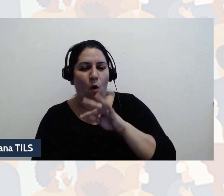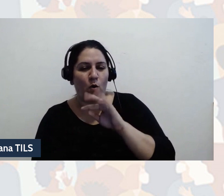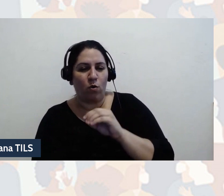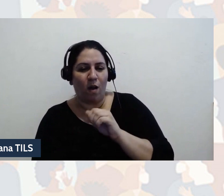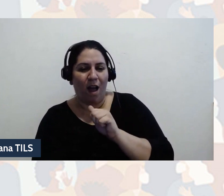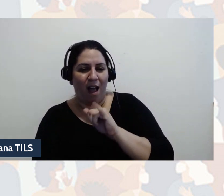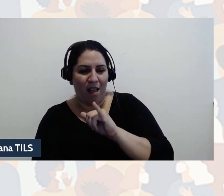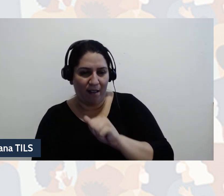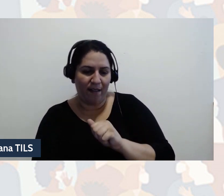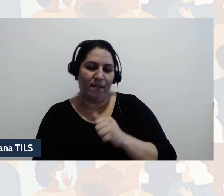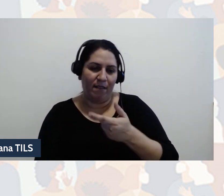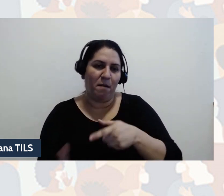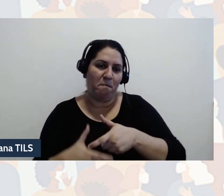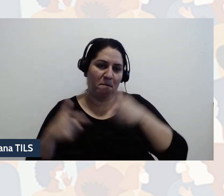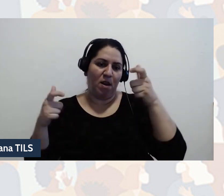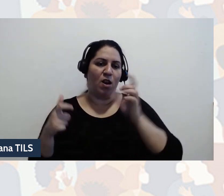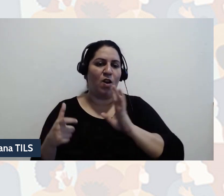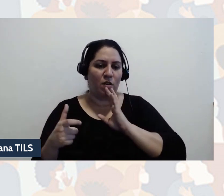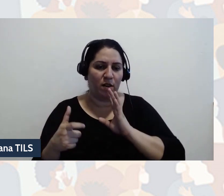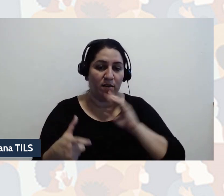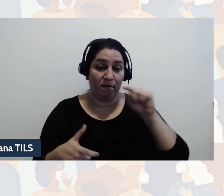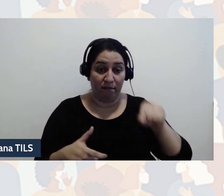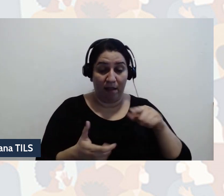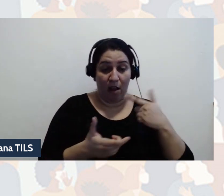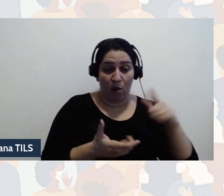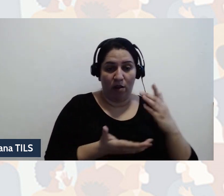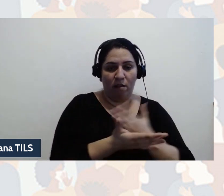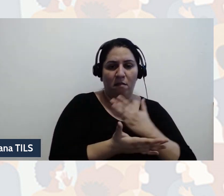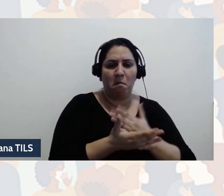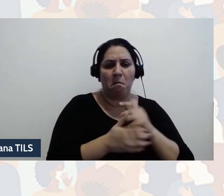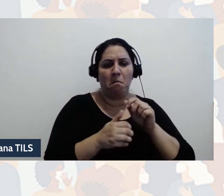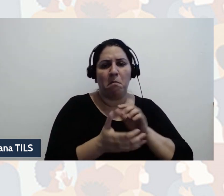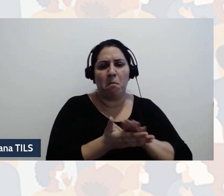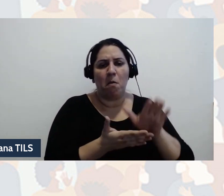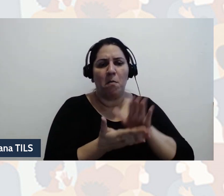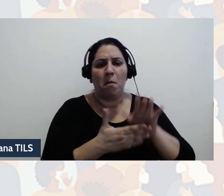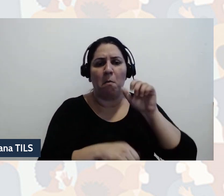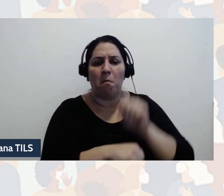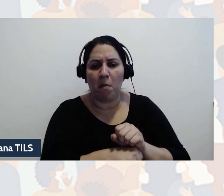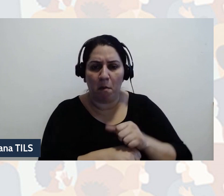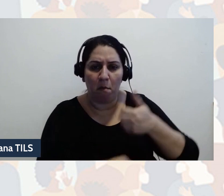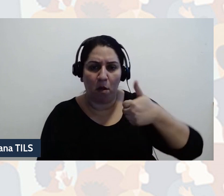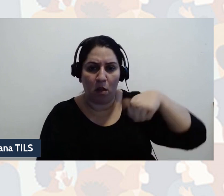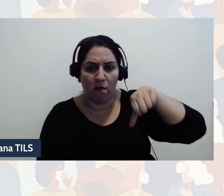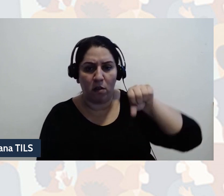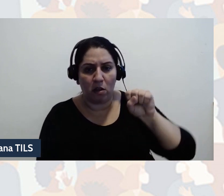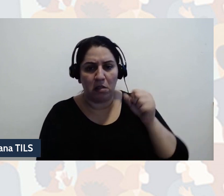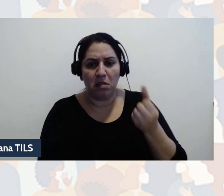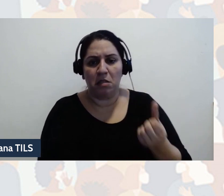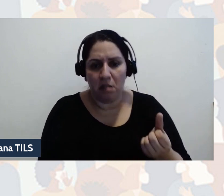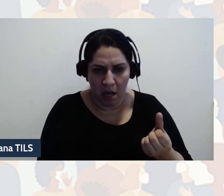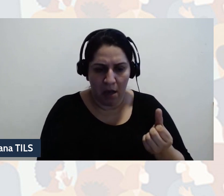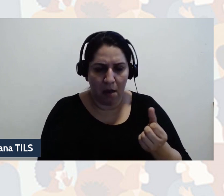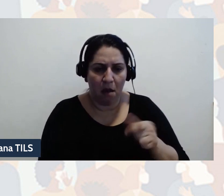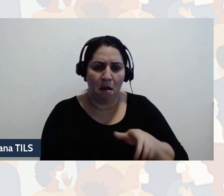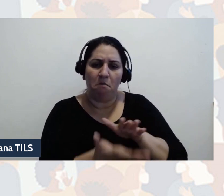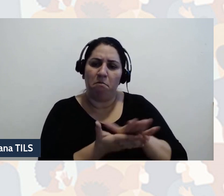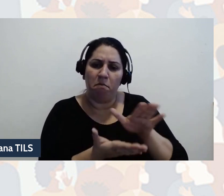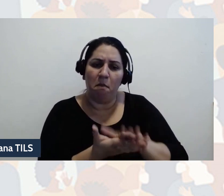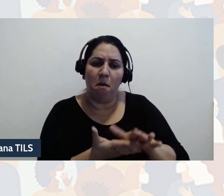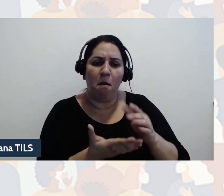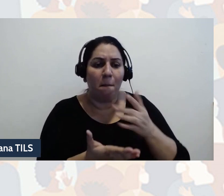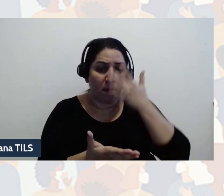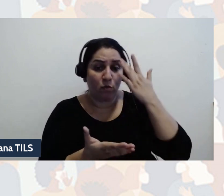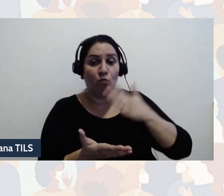do que nunca hoje, o romance de Elgin parou de ser publicado em 96, mesmo mantendo um pequeno círculo de